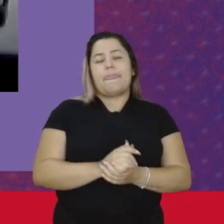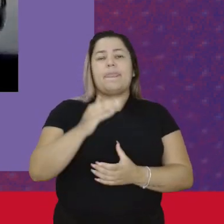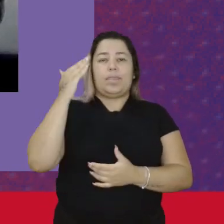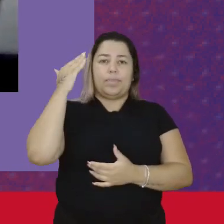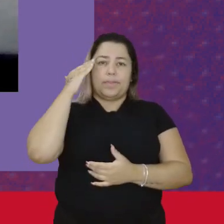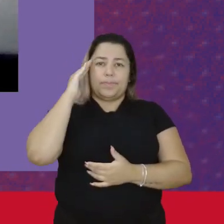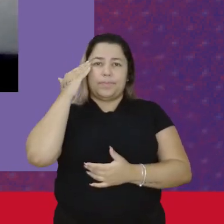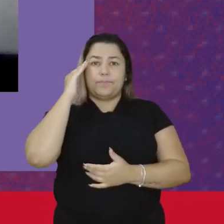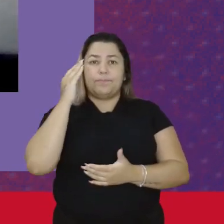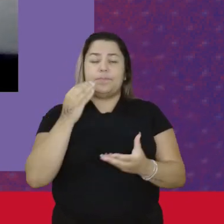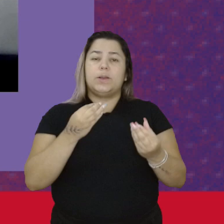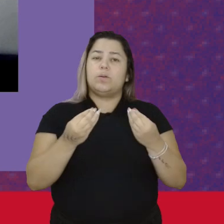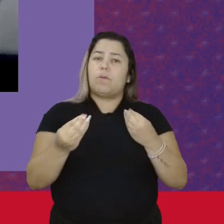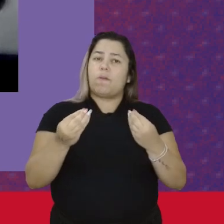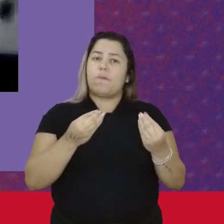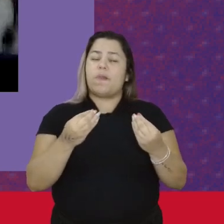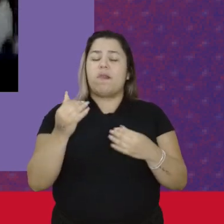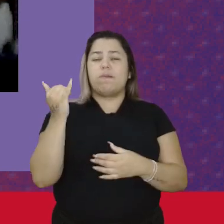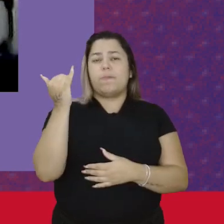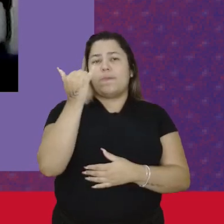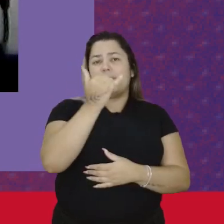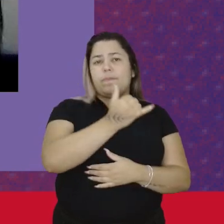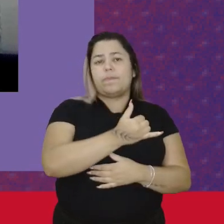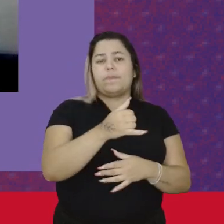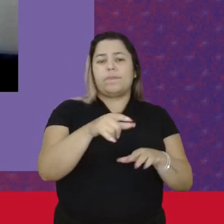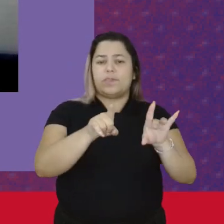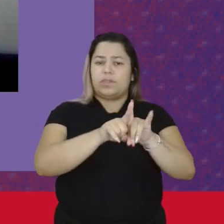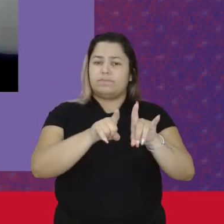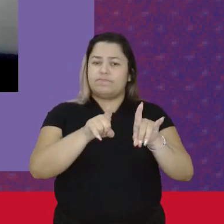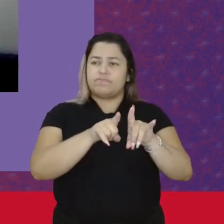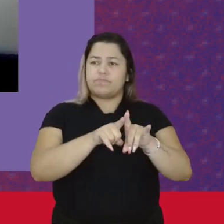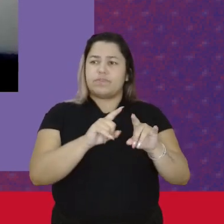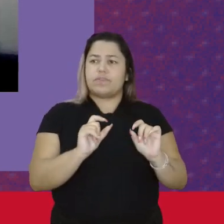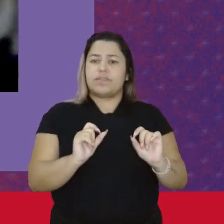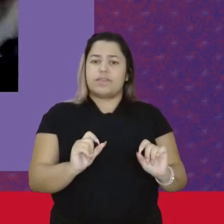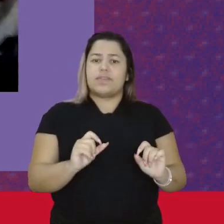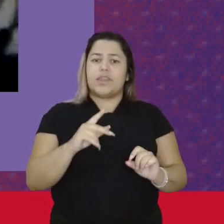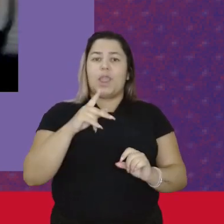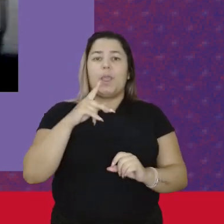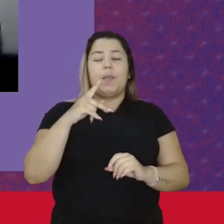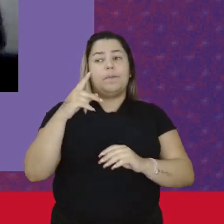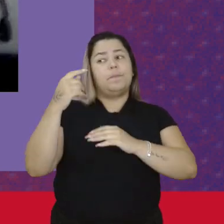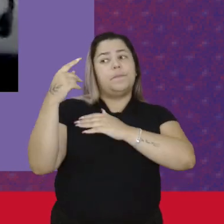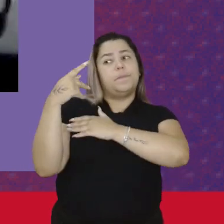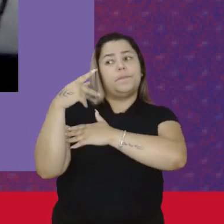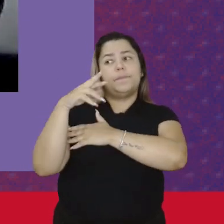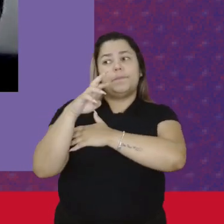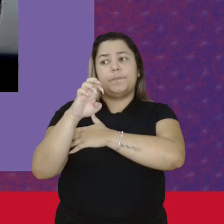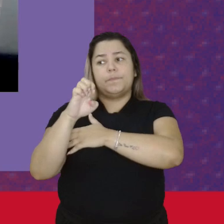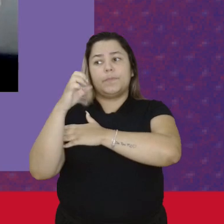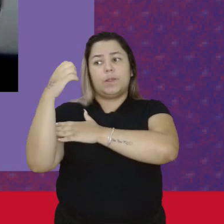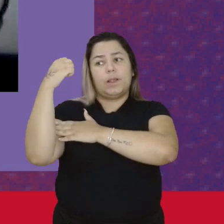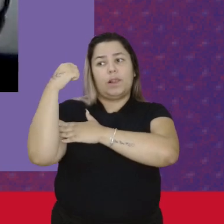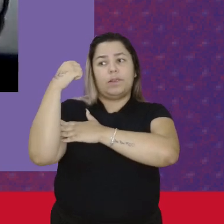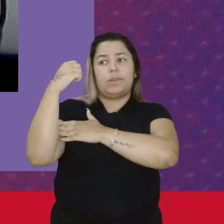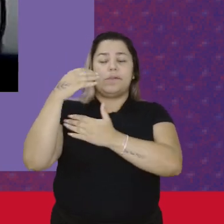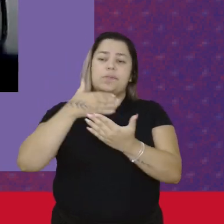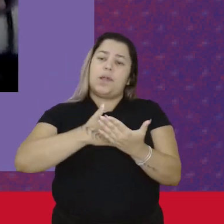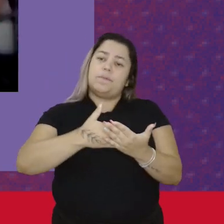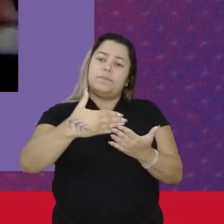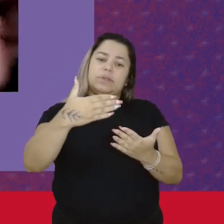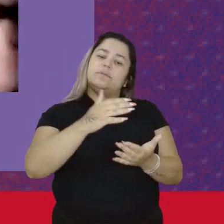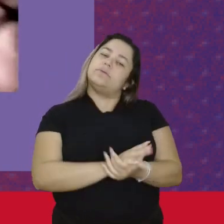entender, como isso que a Melinha está dizendo, como um pré-feminismo ou um feminismo que está se